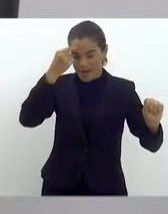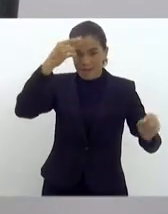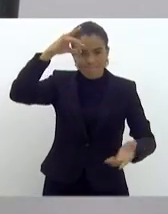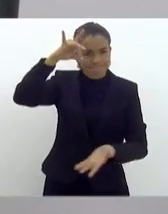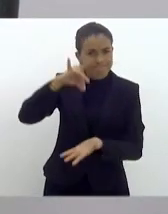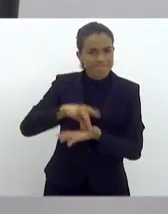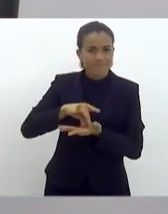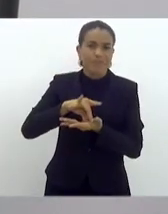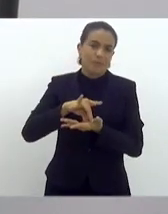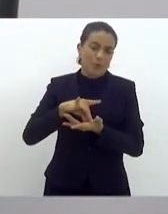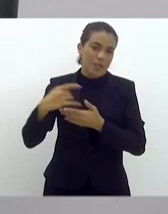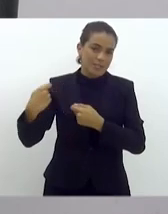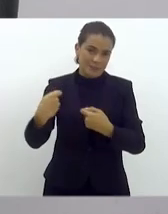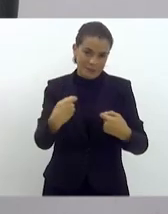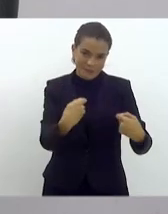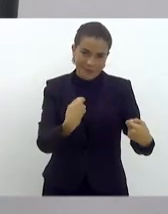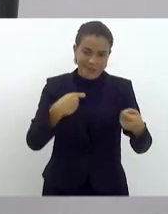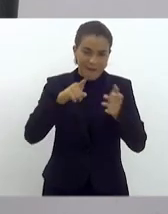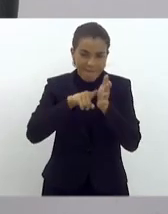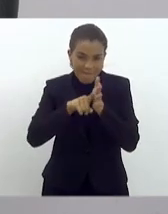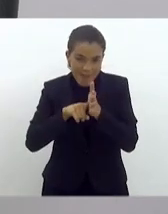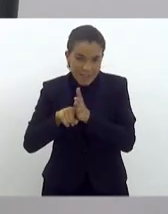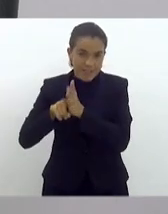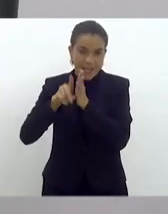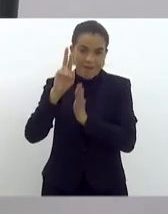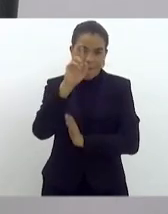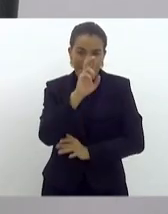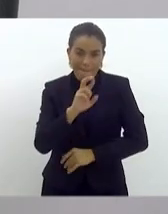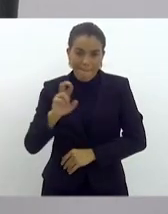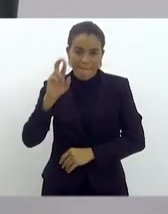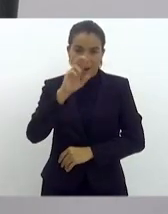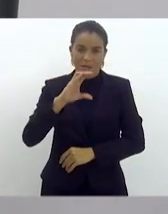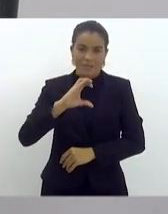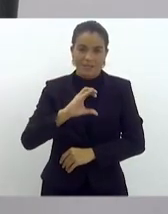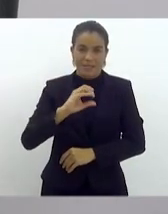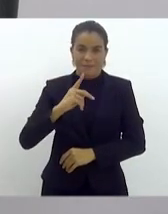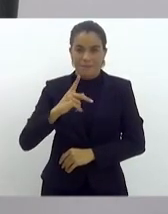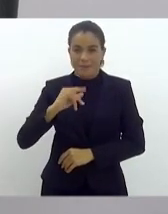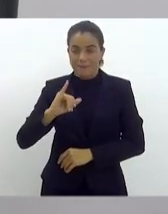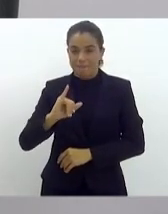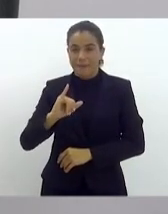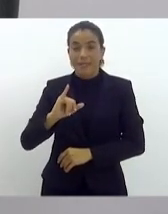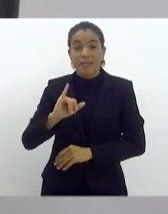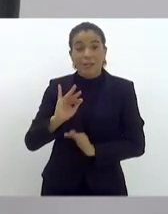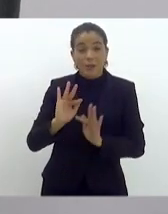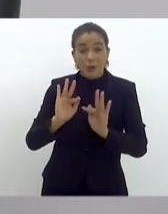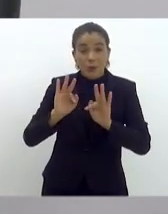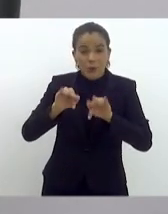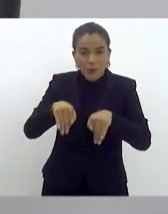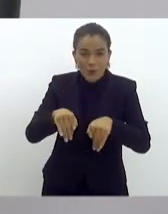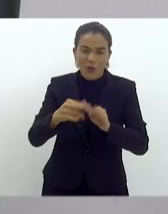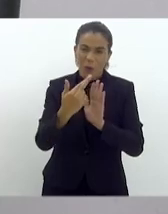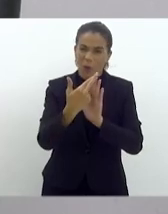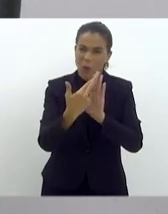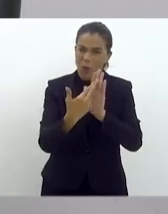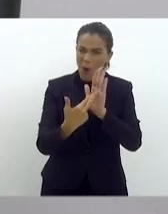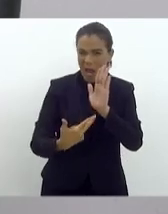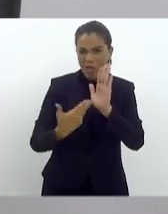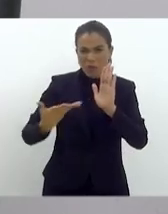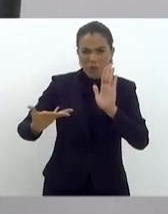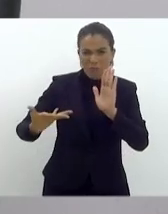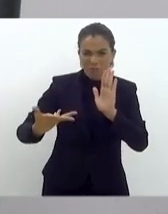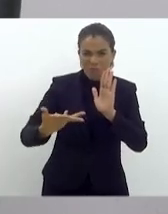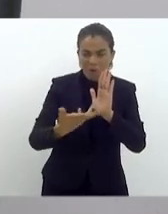precisamos né apogar com essa CPI e eu tenho absoluta certeza que ao final nós teremos um relatório robusto